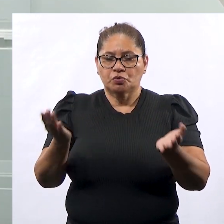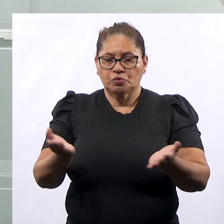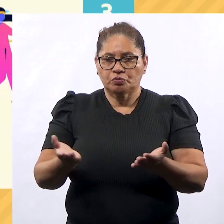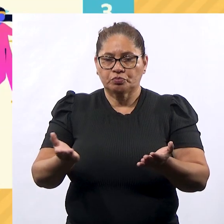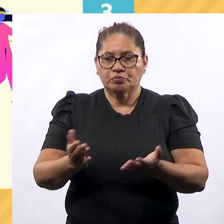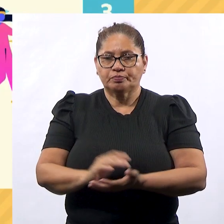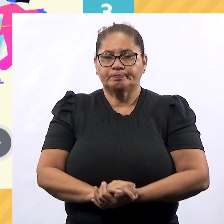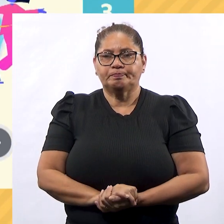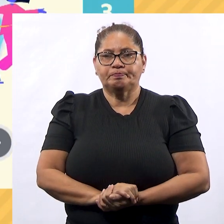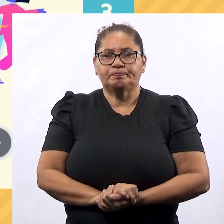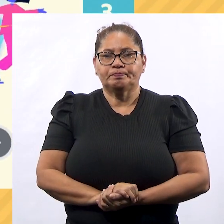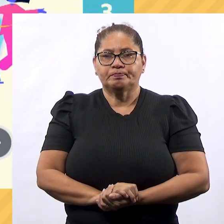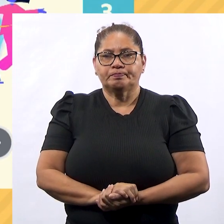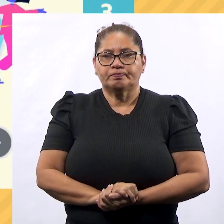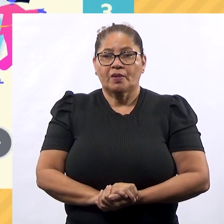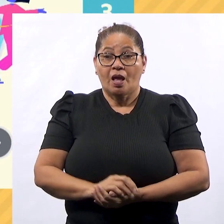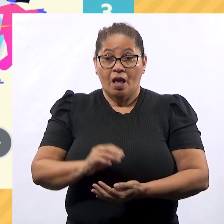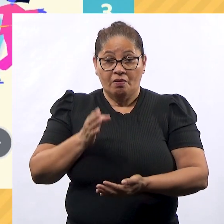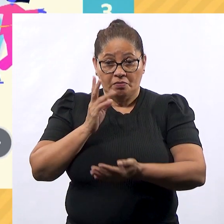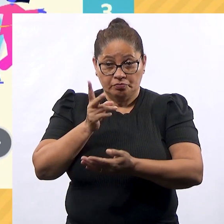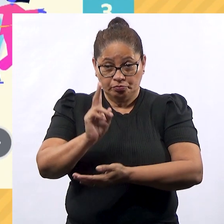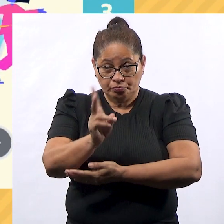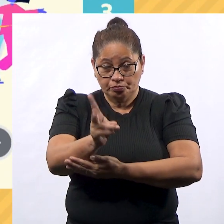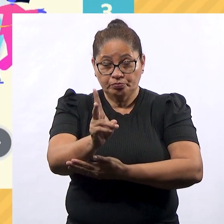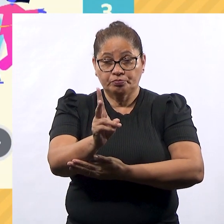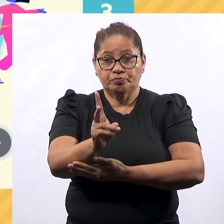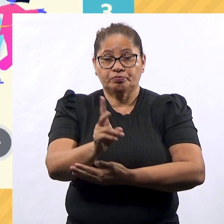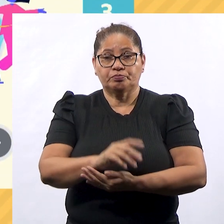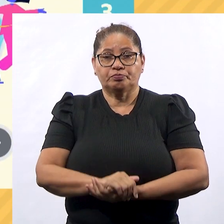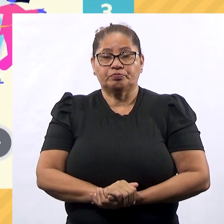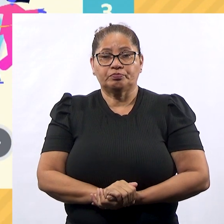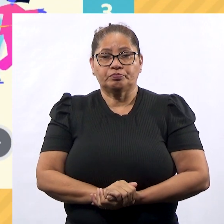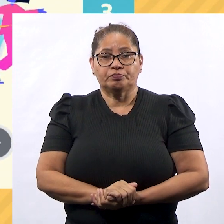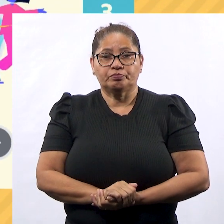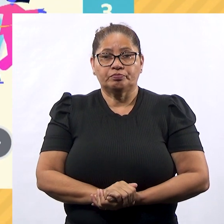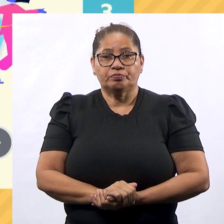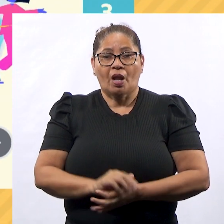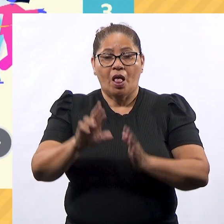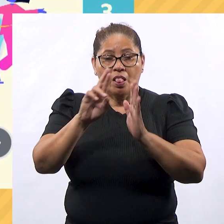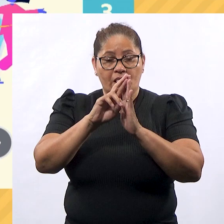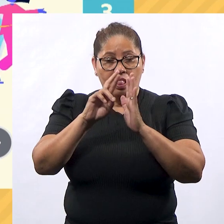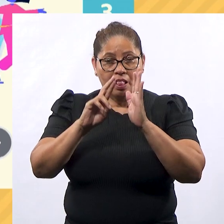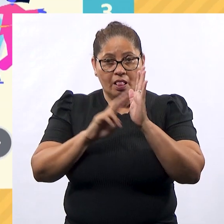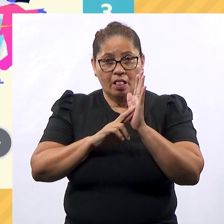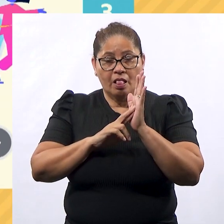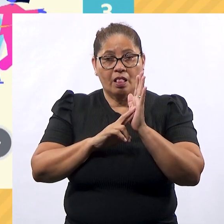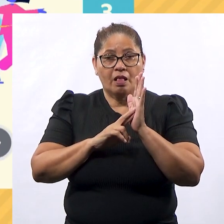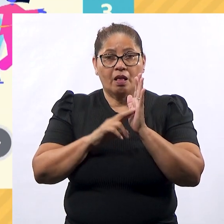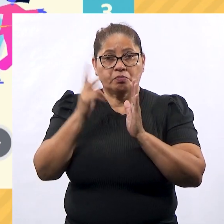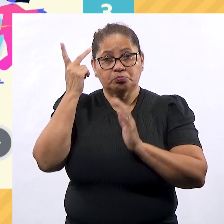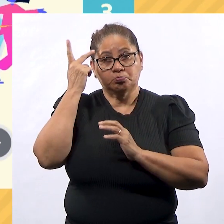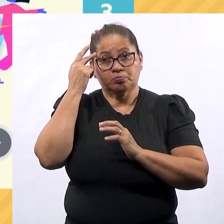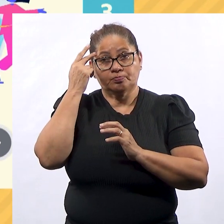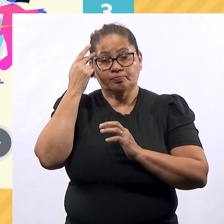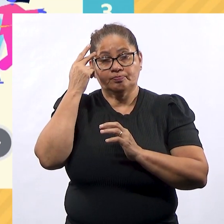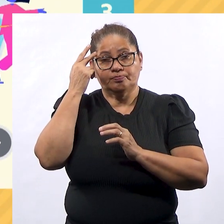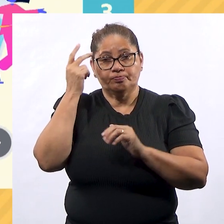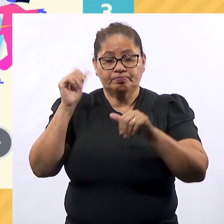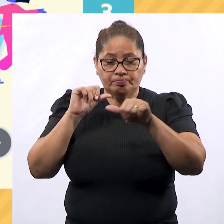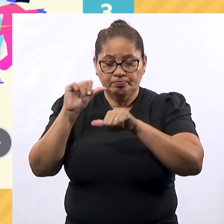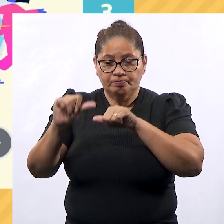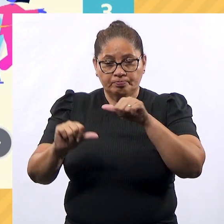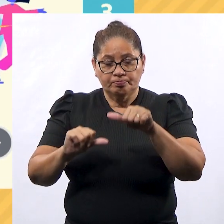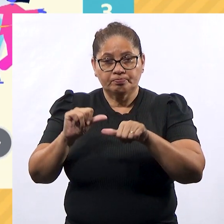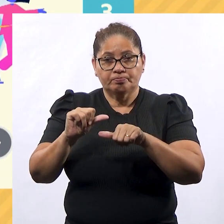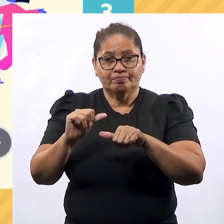pós-moderna. Bom, seguindo reto toda a vida, a gente ainda tem o termo regular. Você já ouviu falar que